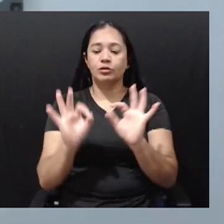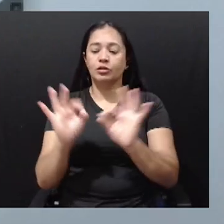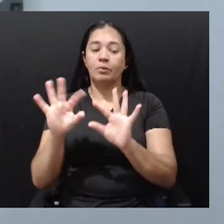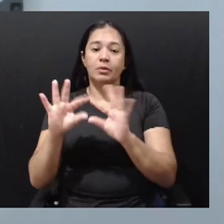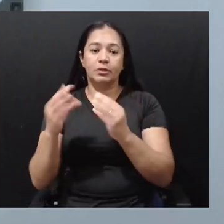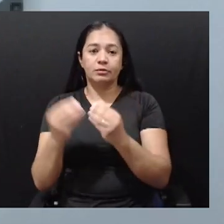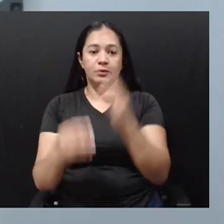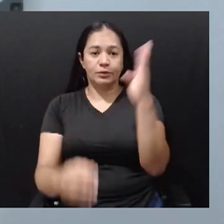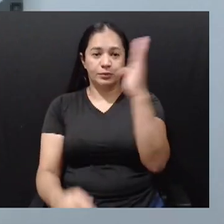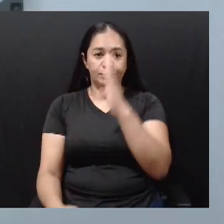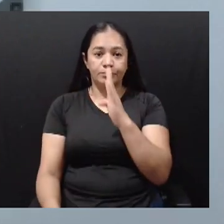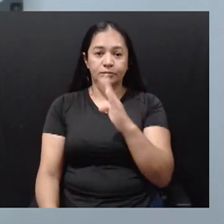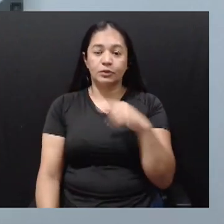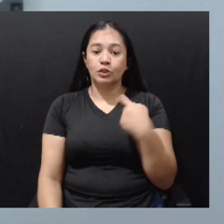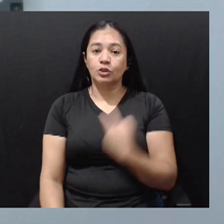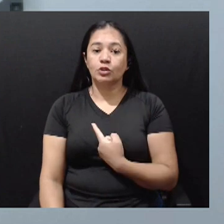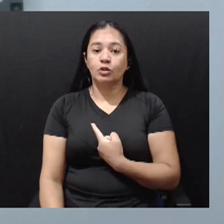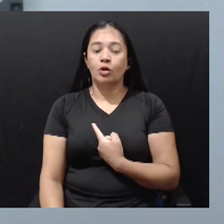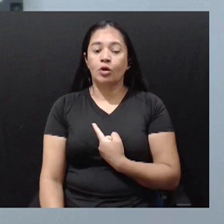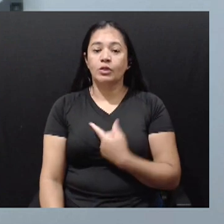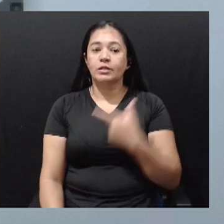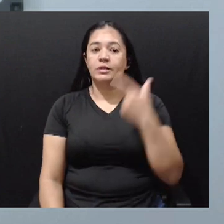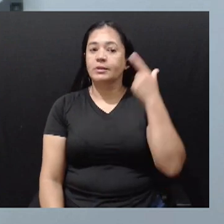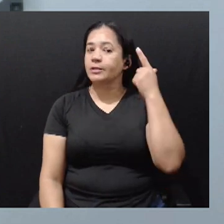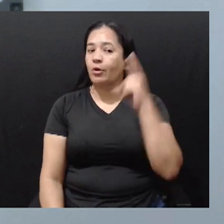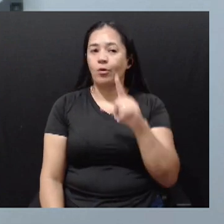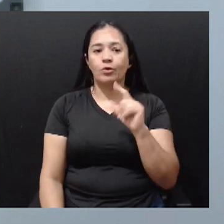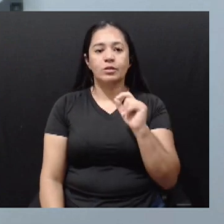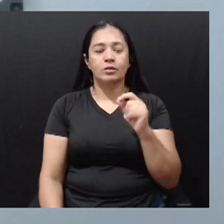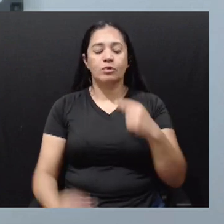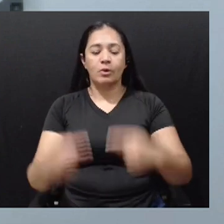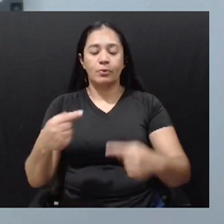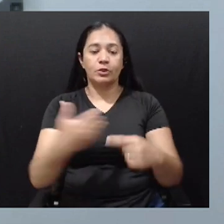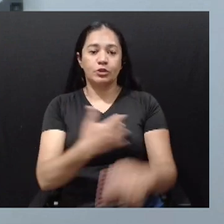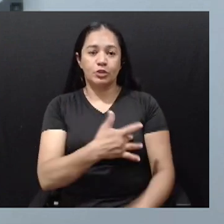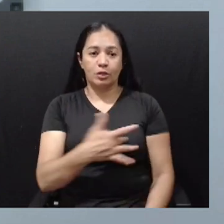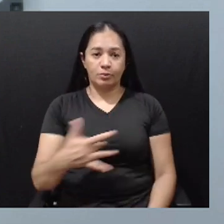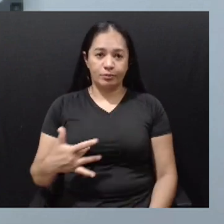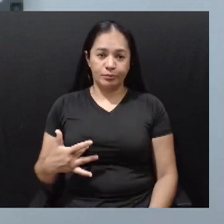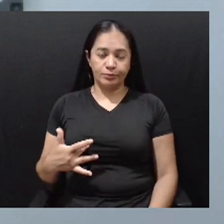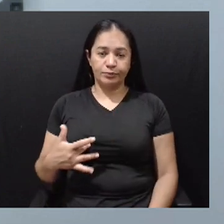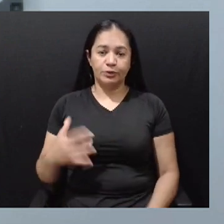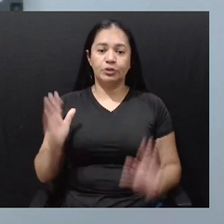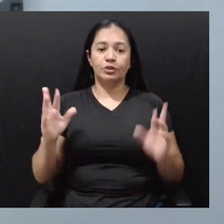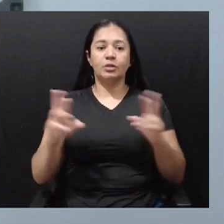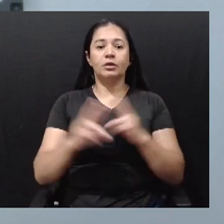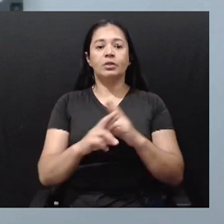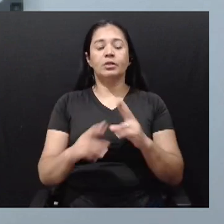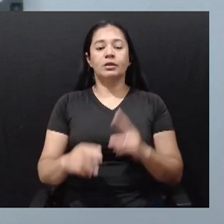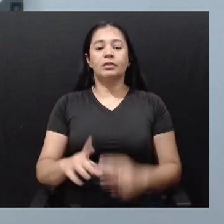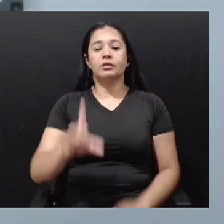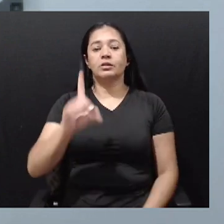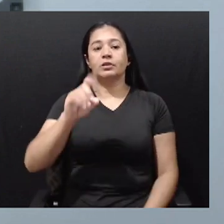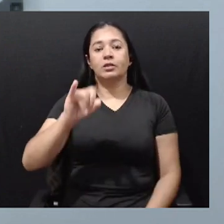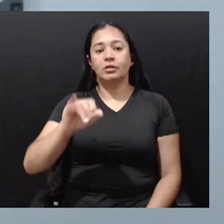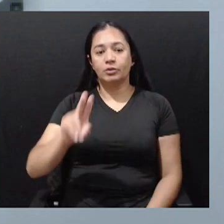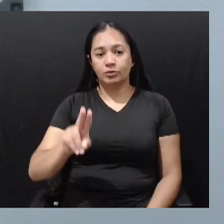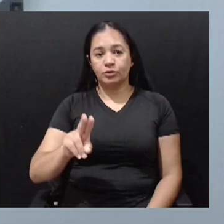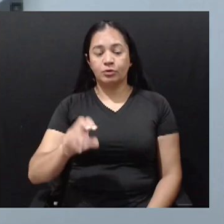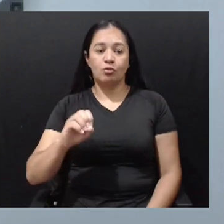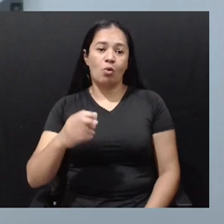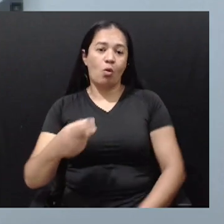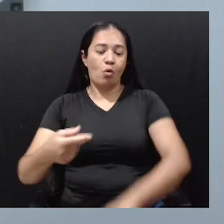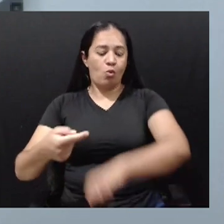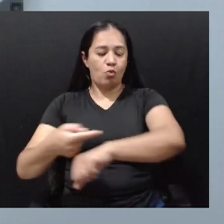gente ainda não conseguiu ter uma política pública de saúde já relacionada ao DIU de cobre ou mesmo ao implante subcutâneo, né? Mas a gente espera